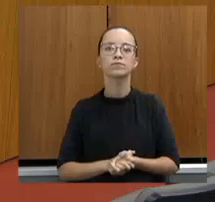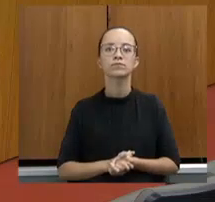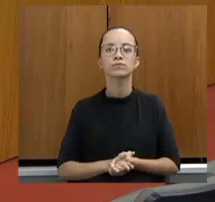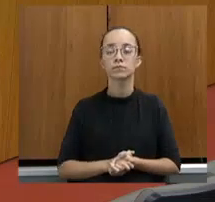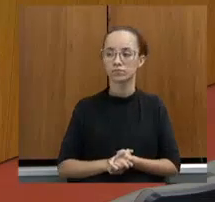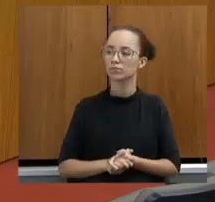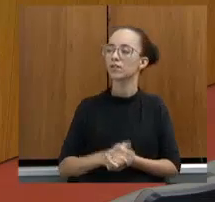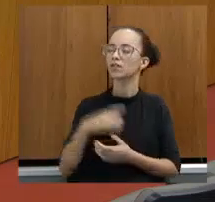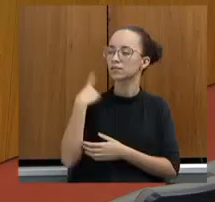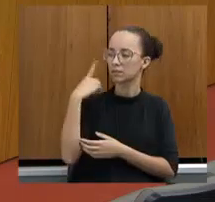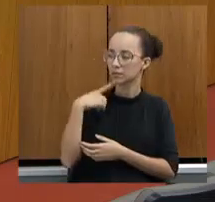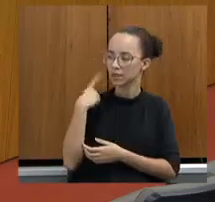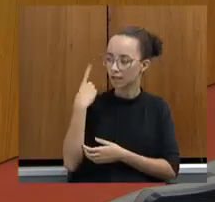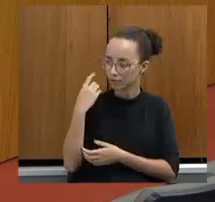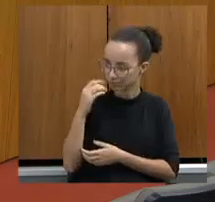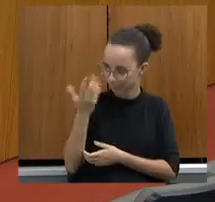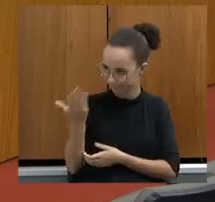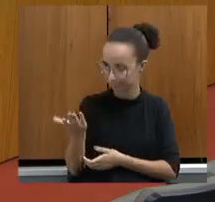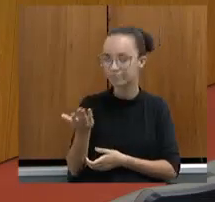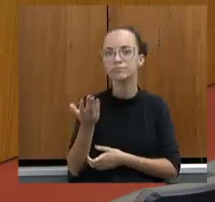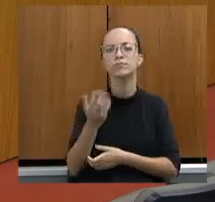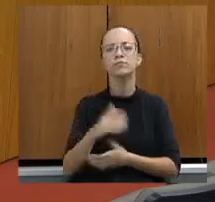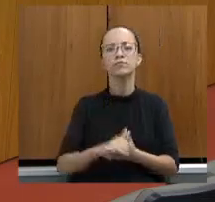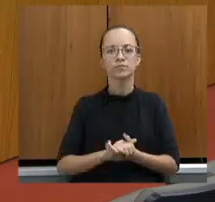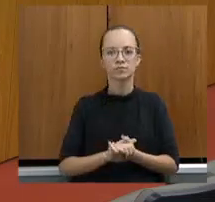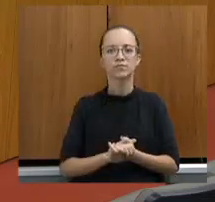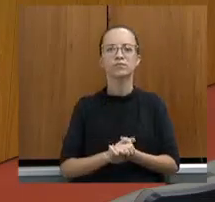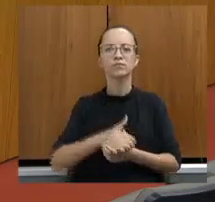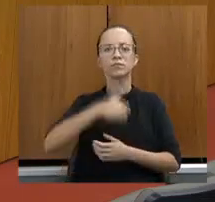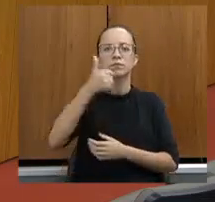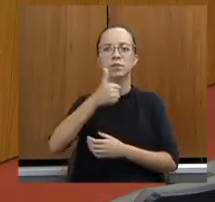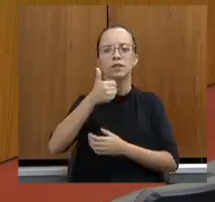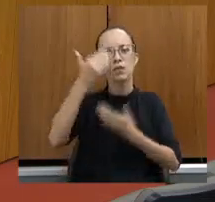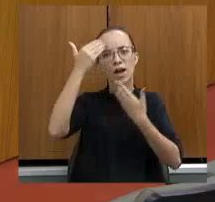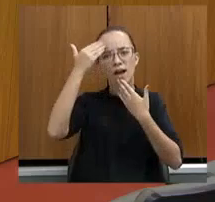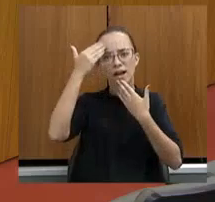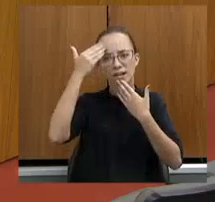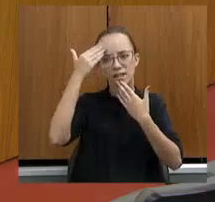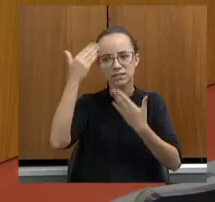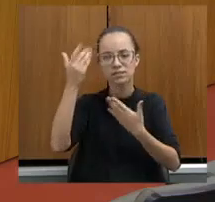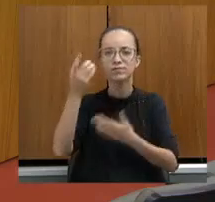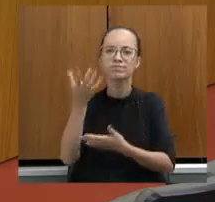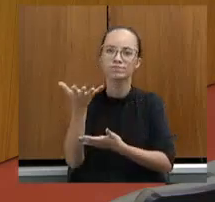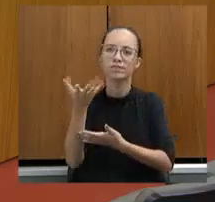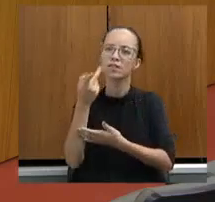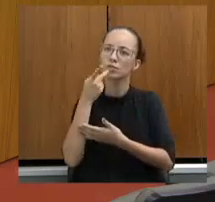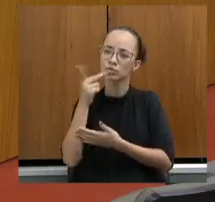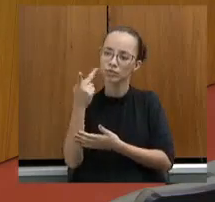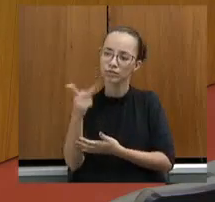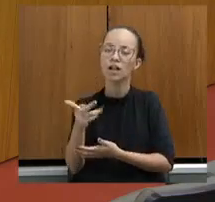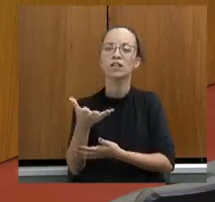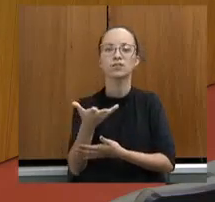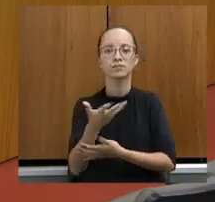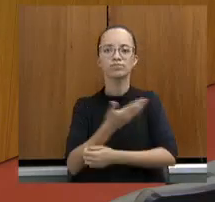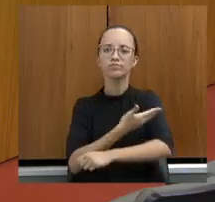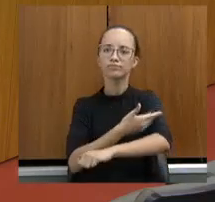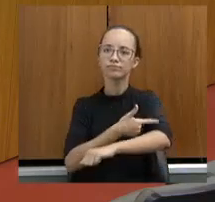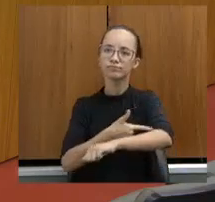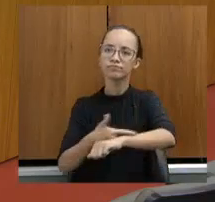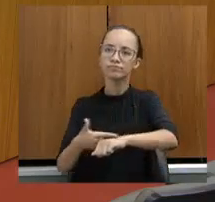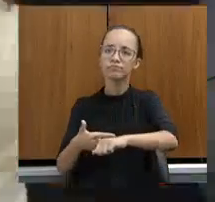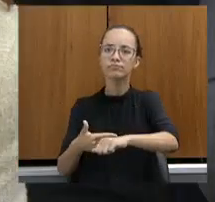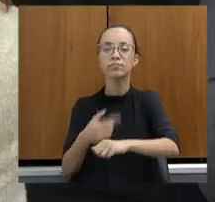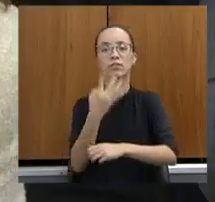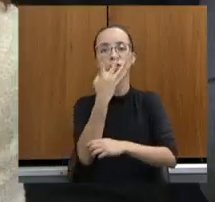Deputado Antônio Carlos Arantes queria primeiramente agradecer suas palavras sempre tão gentis e falar que realmente